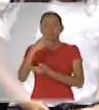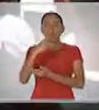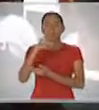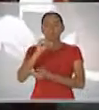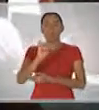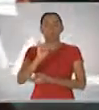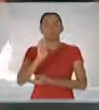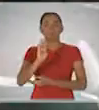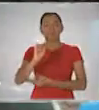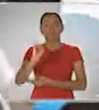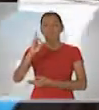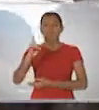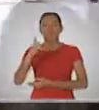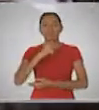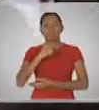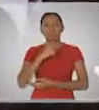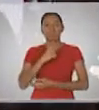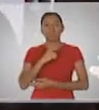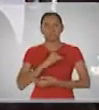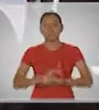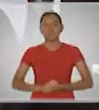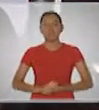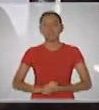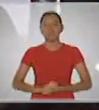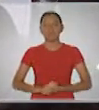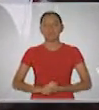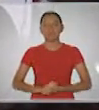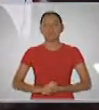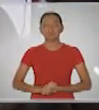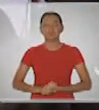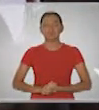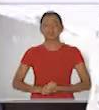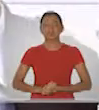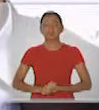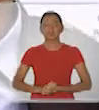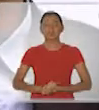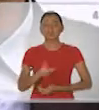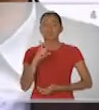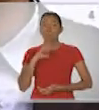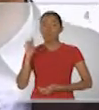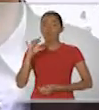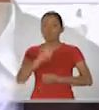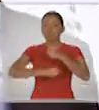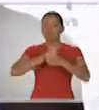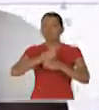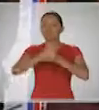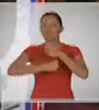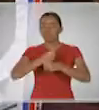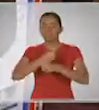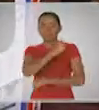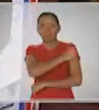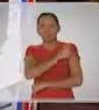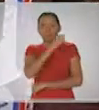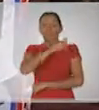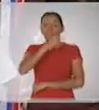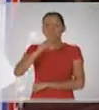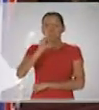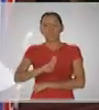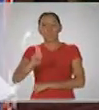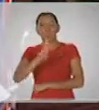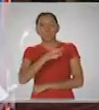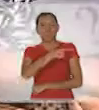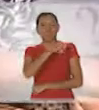Programa Institucional de Bolsa de Iniciação à Docência, o PIBID. Em cada edição, alunos e